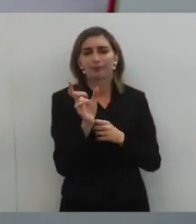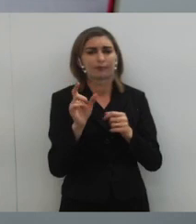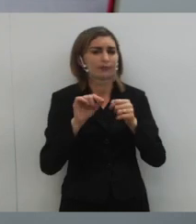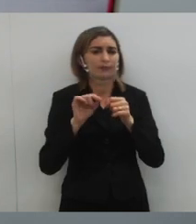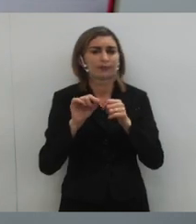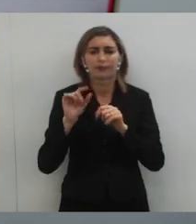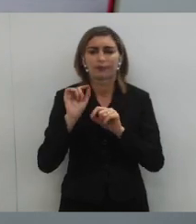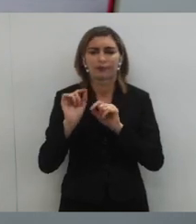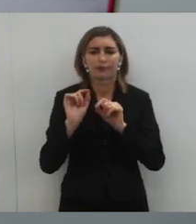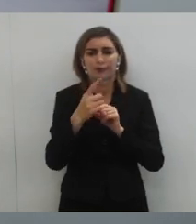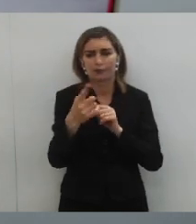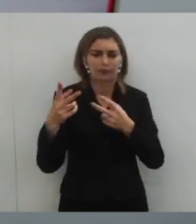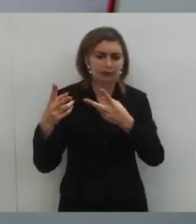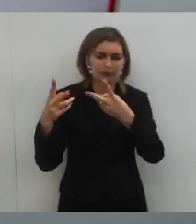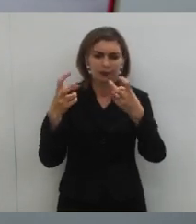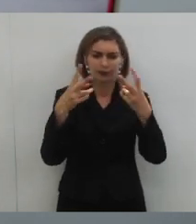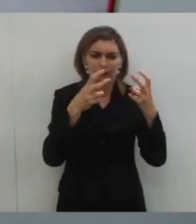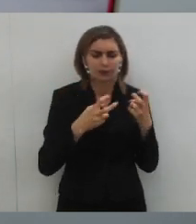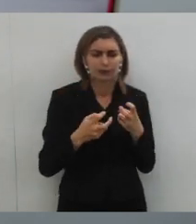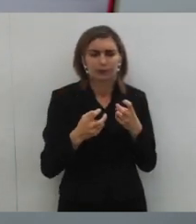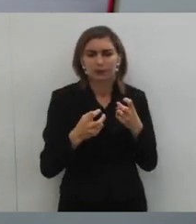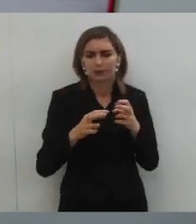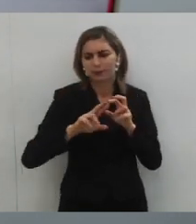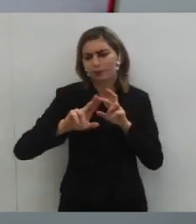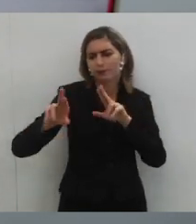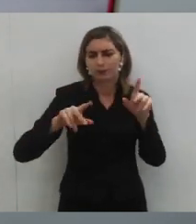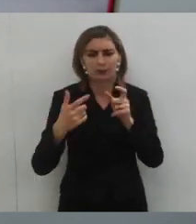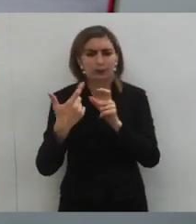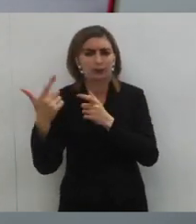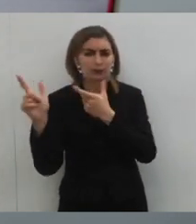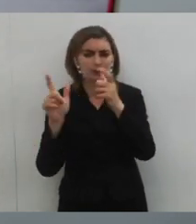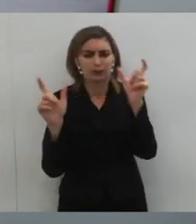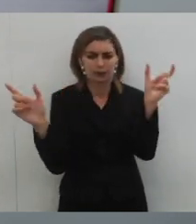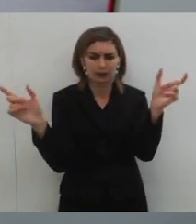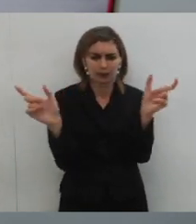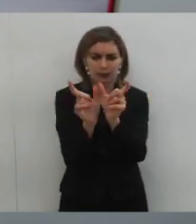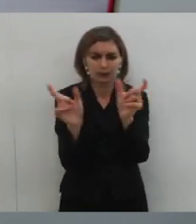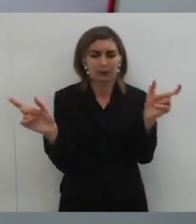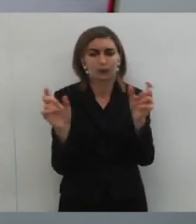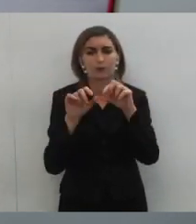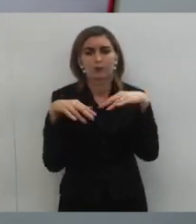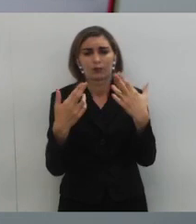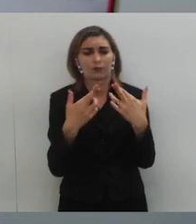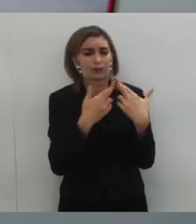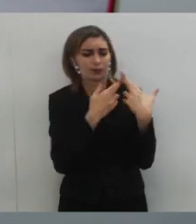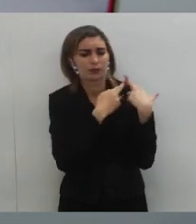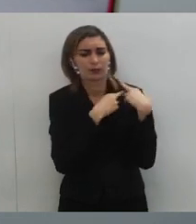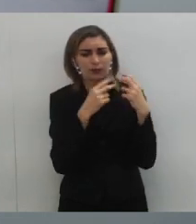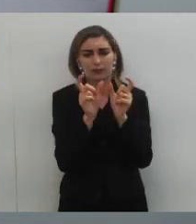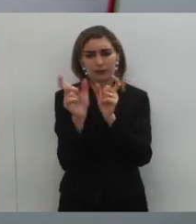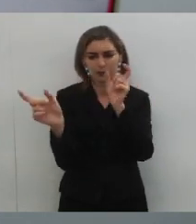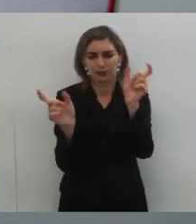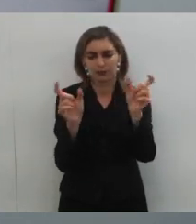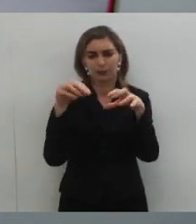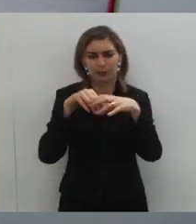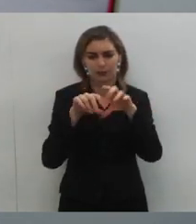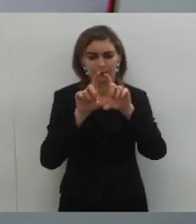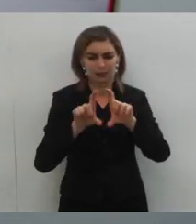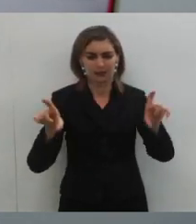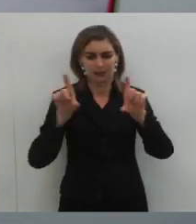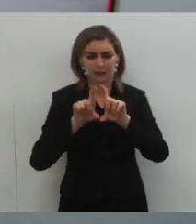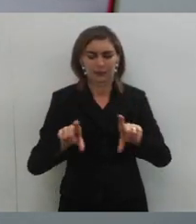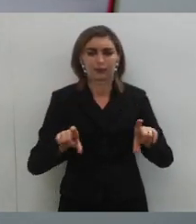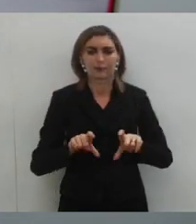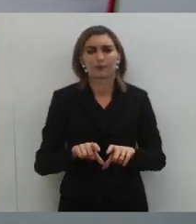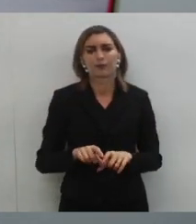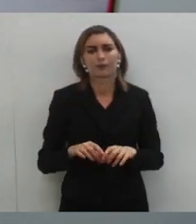com que você perceba várias outras palavras, qual a função de outras palavras dentro de uma